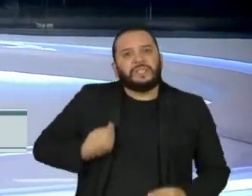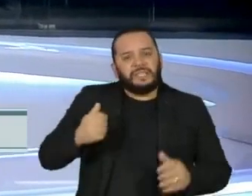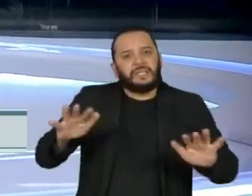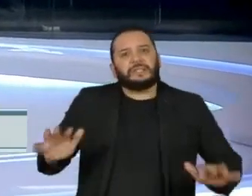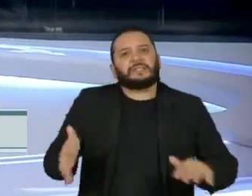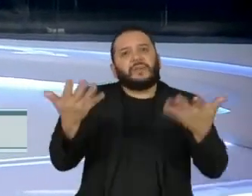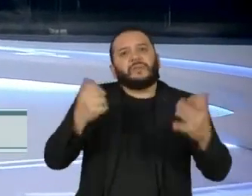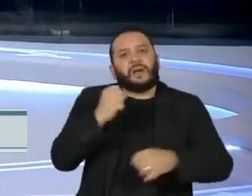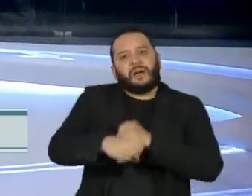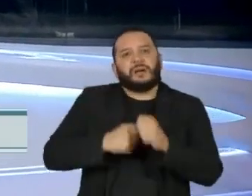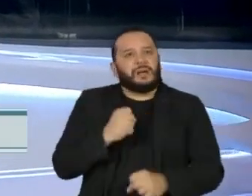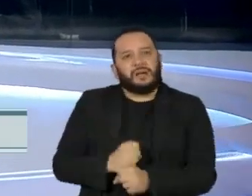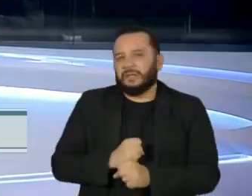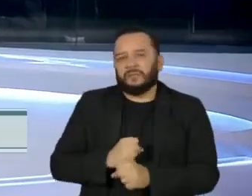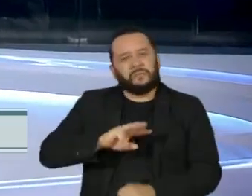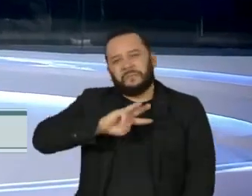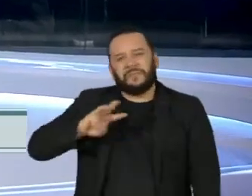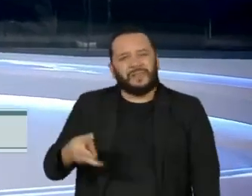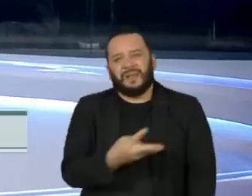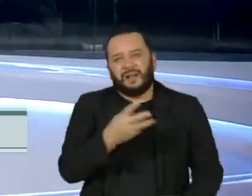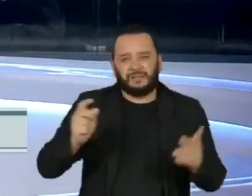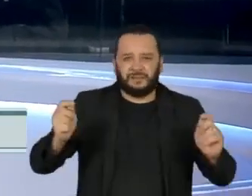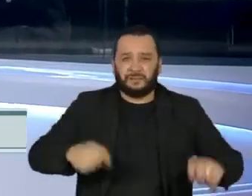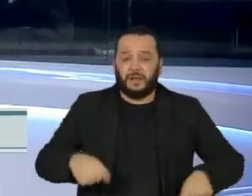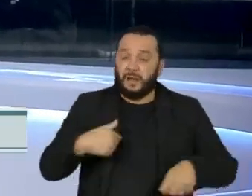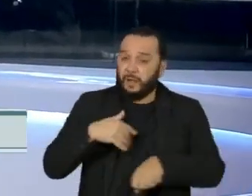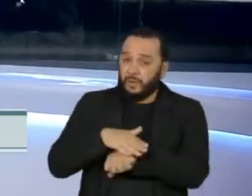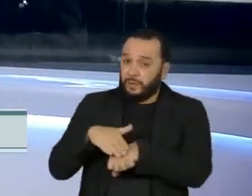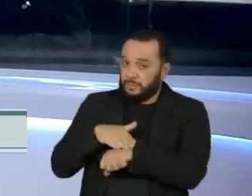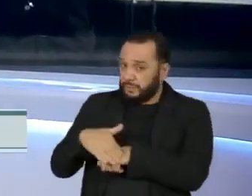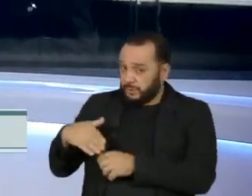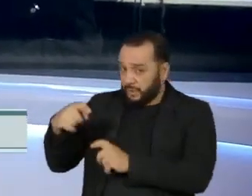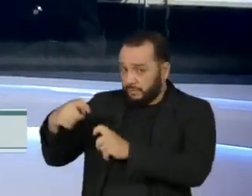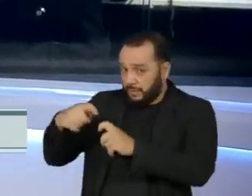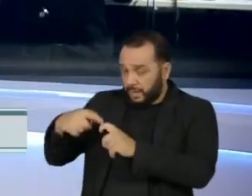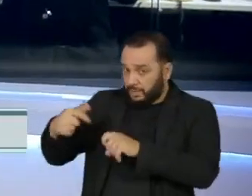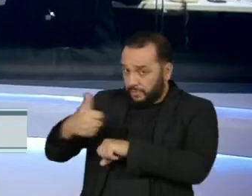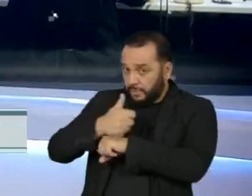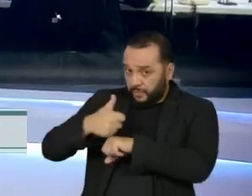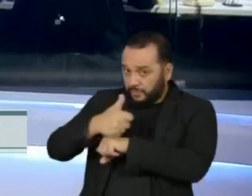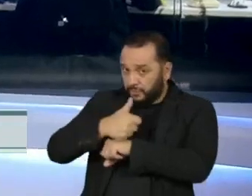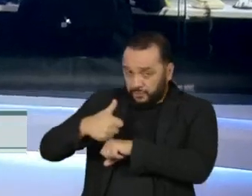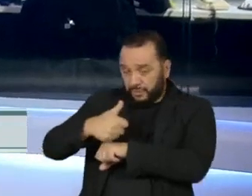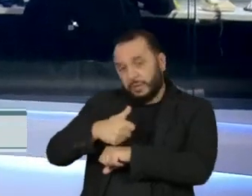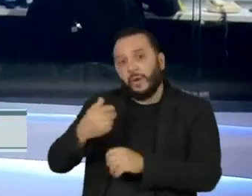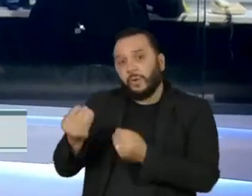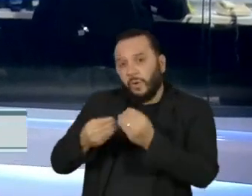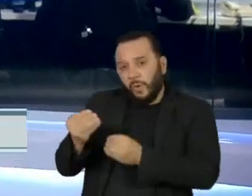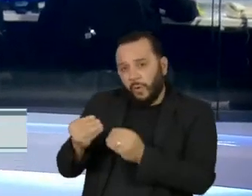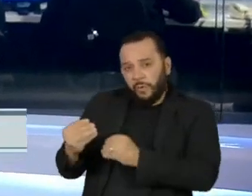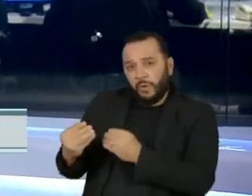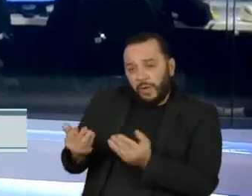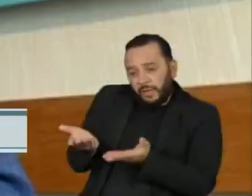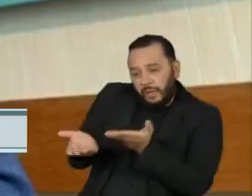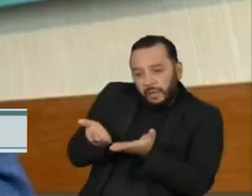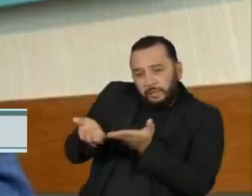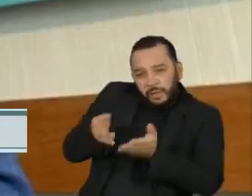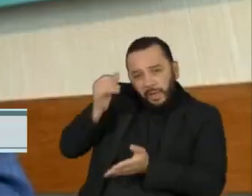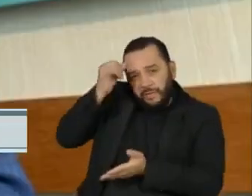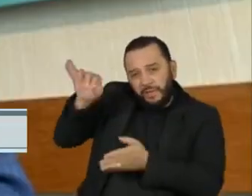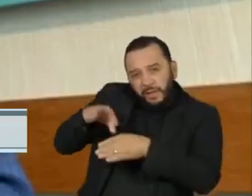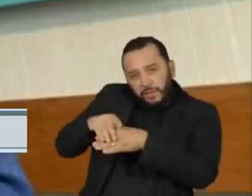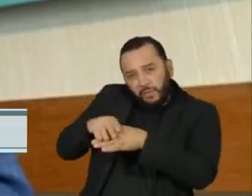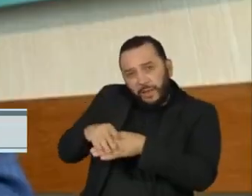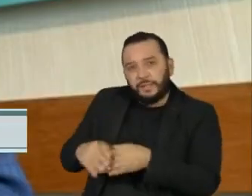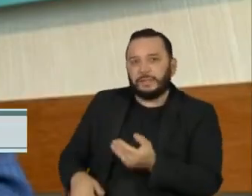vidas todos os anos. Sobre isso eu conversei com o médico especializado em medicina preventiva, Gilberto Ururaí. O